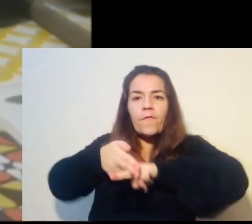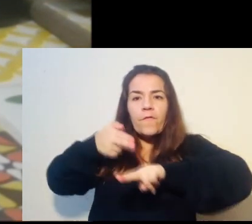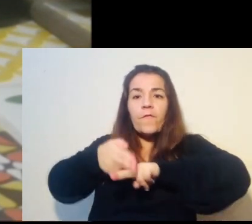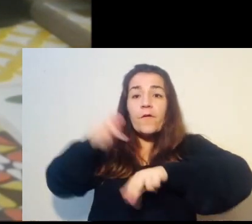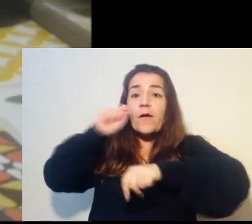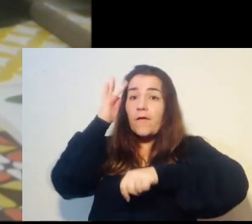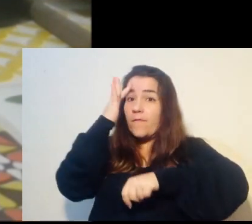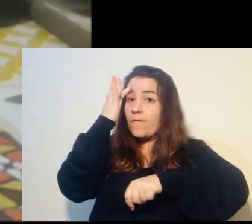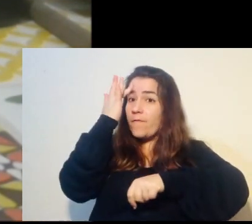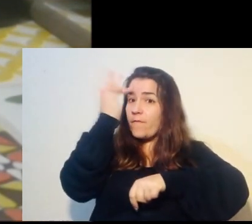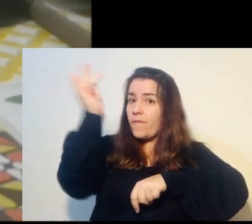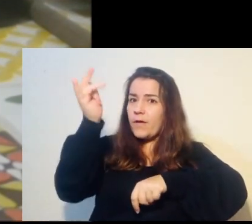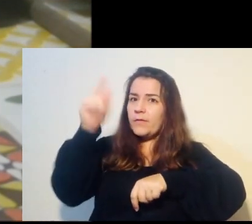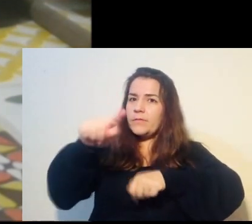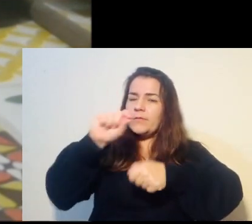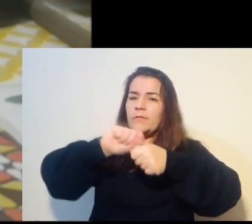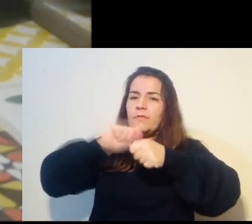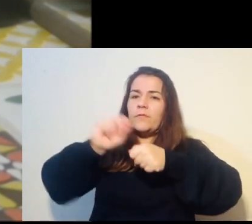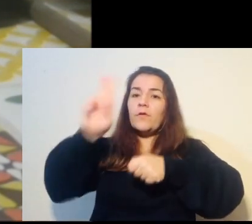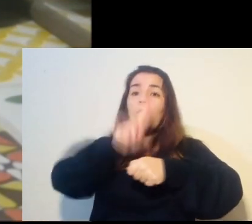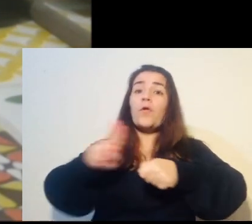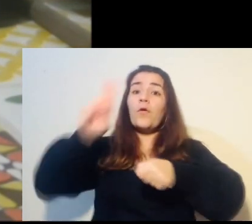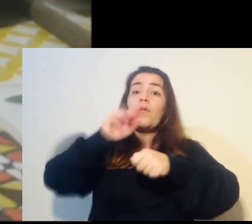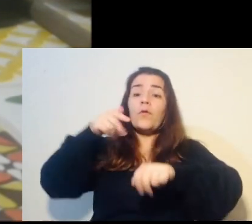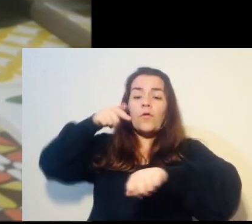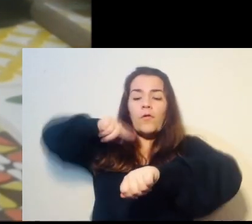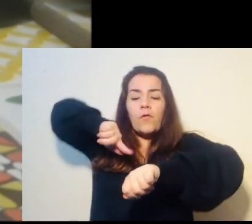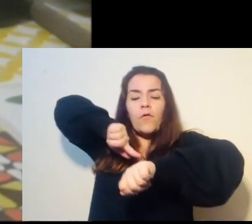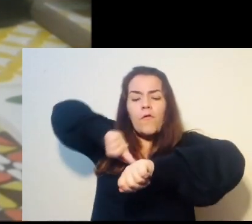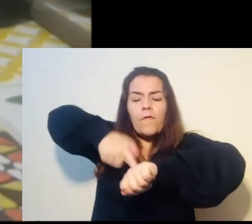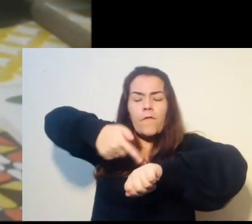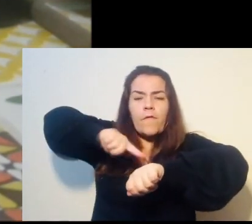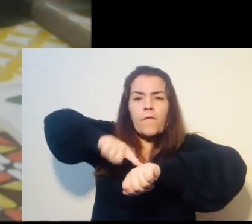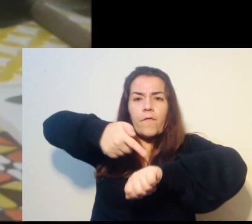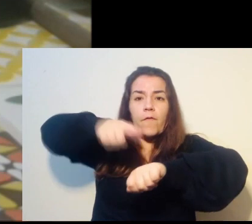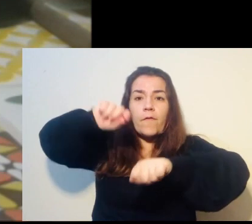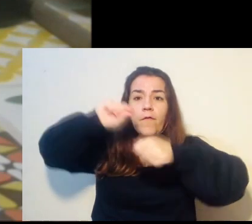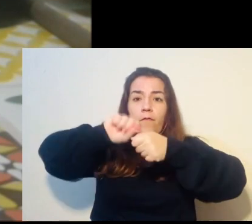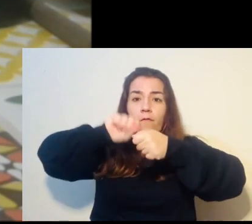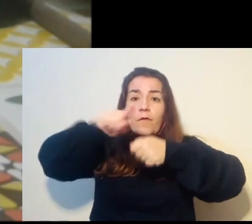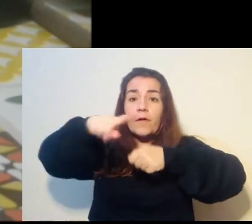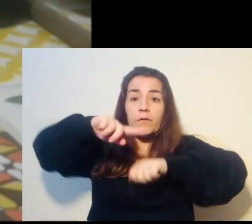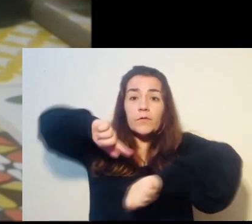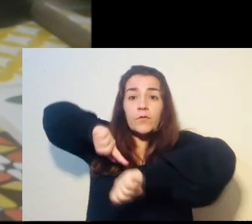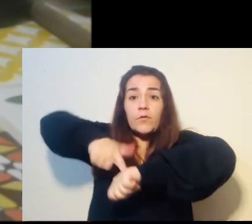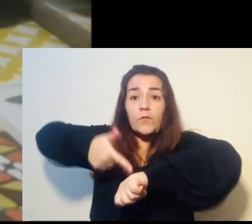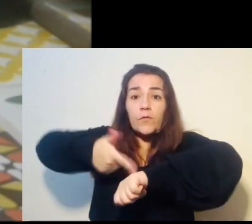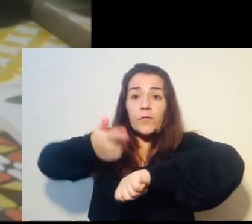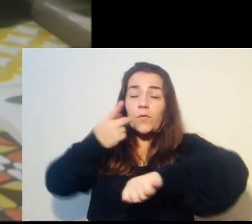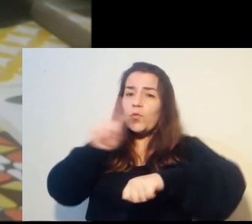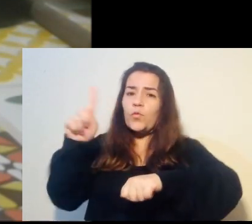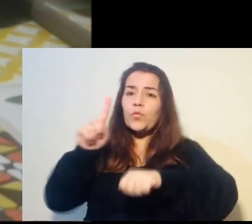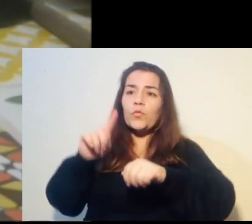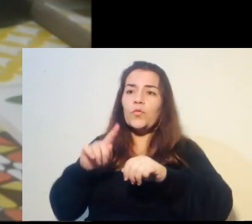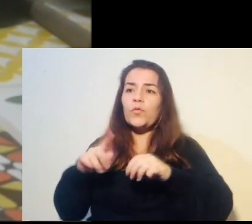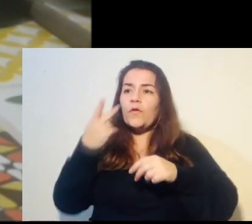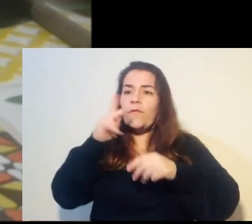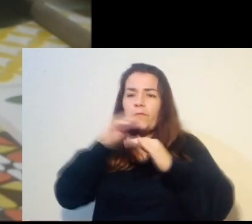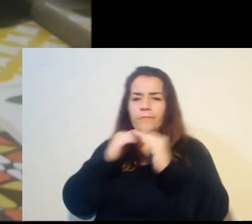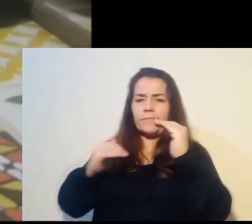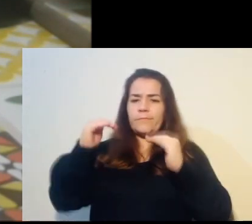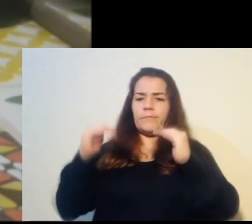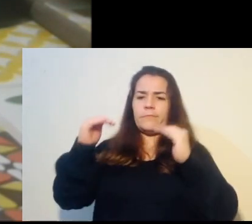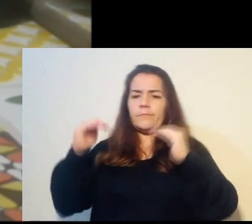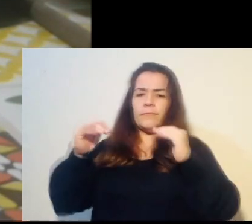fez a marcação, para facilitar na hora que a gente for furar. Porque aí a furadeira não fica sambando